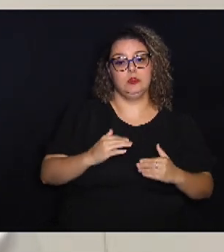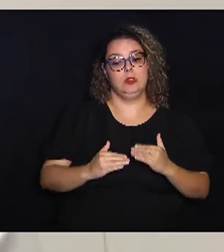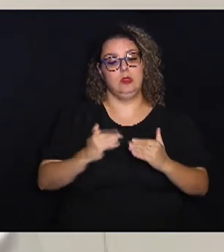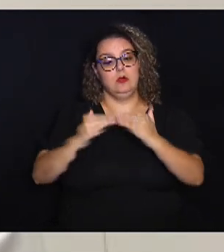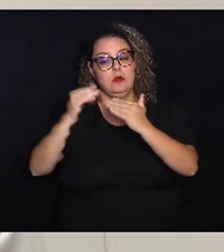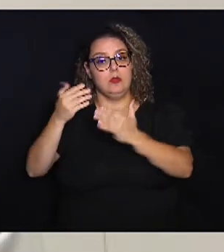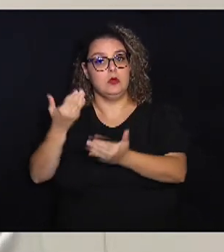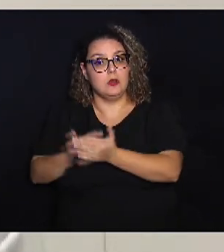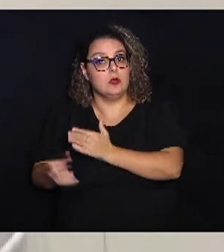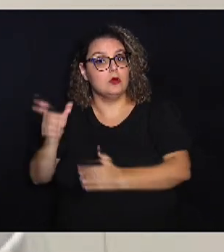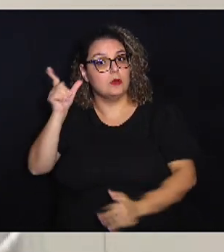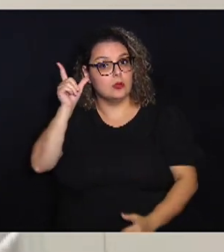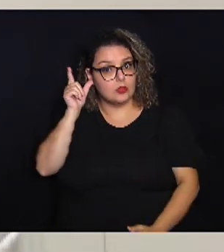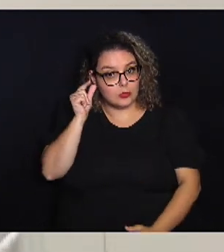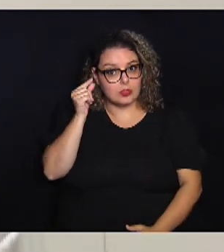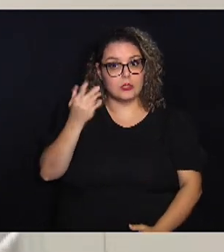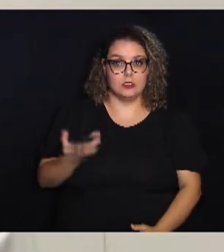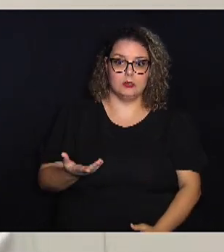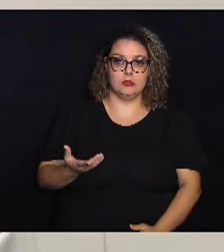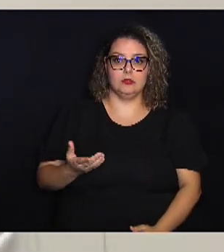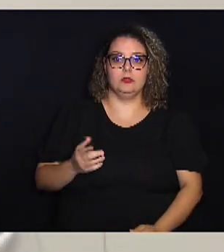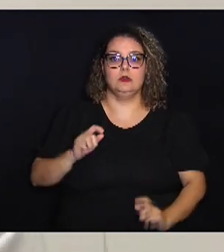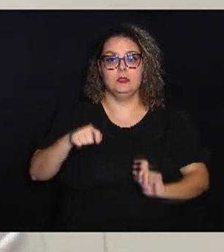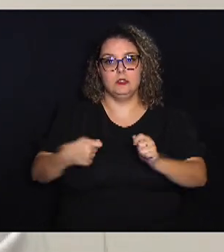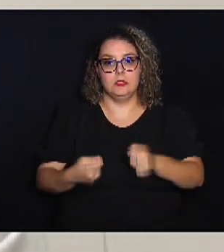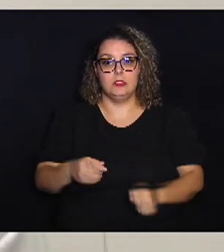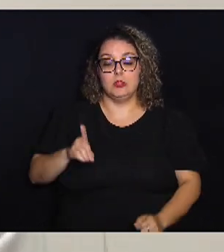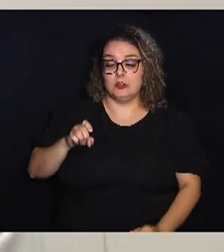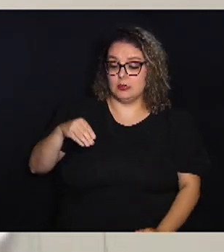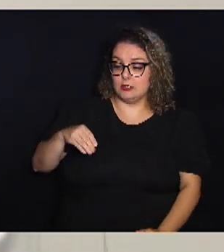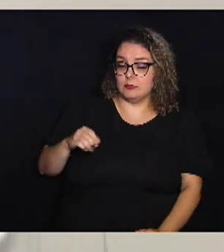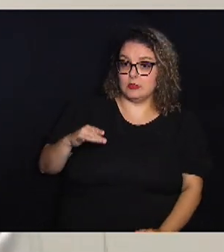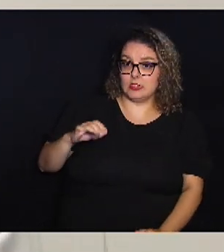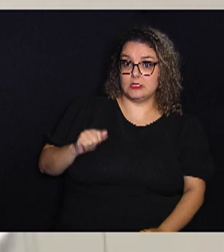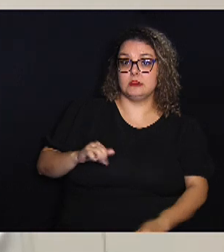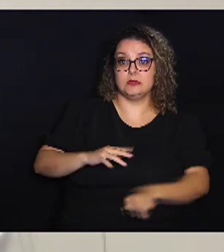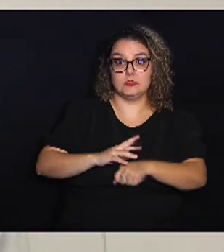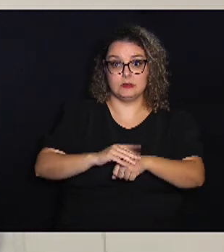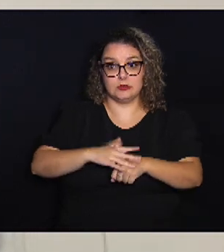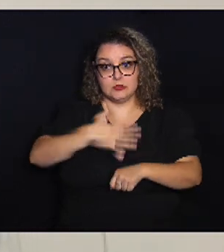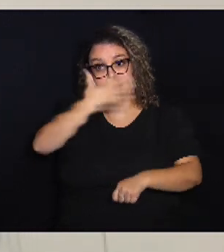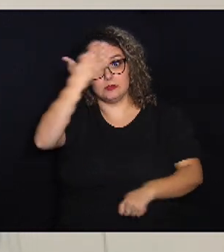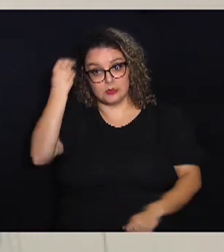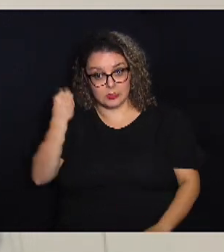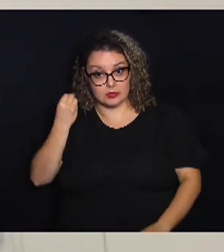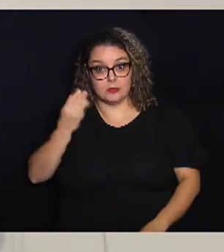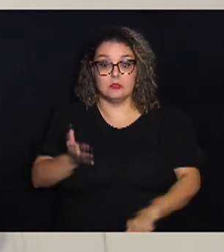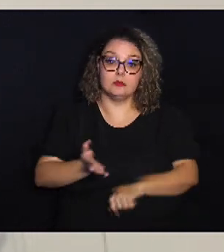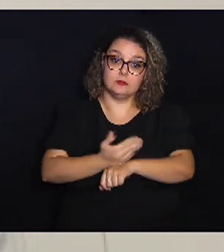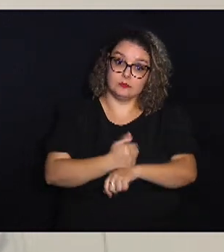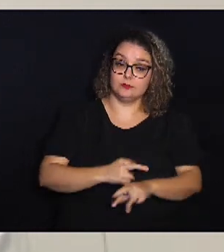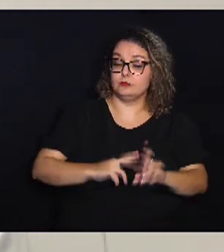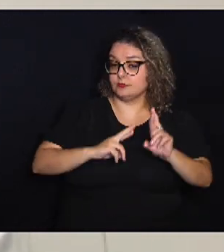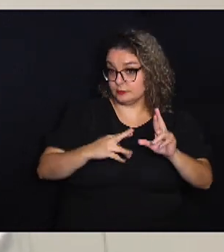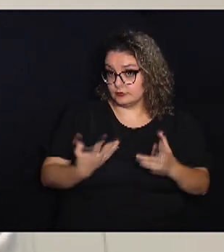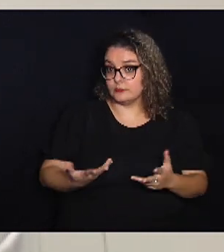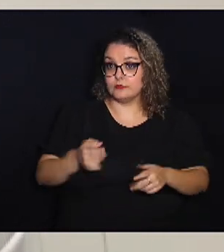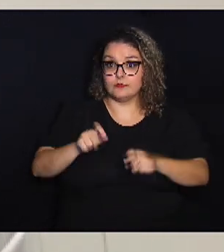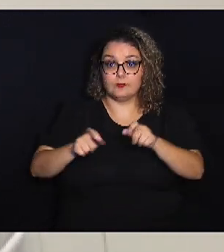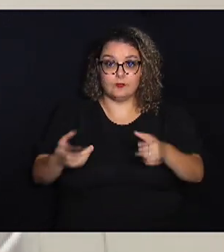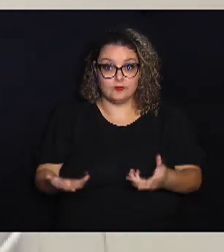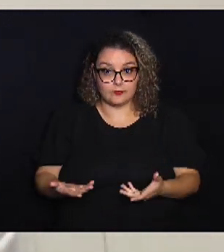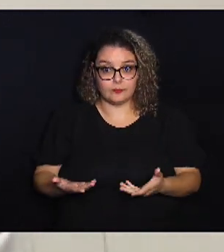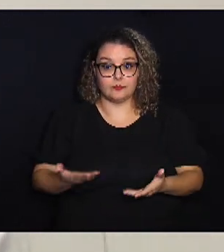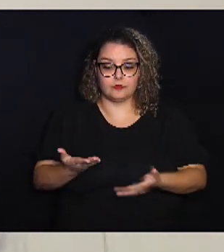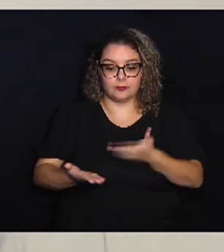perda auditiva a sinais como demência, Alzheimer, até antes do esperado. Então, pessoas que